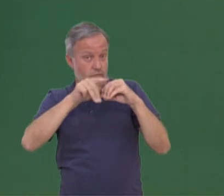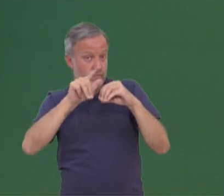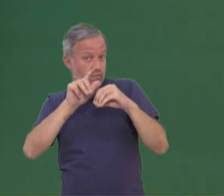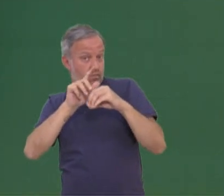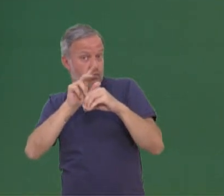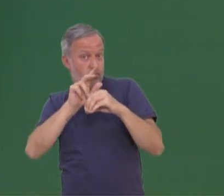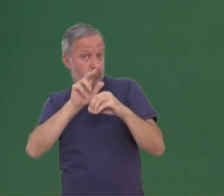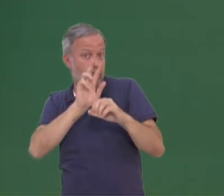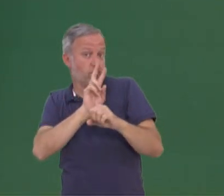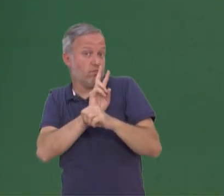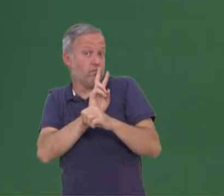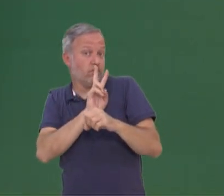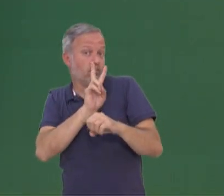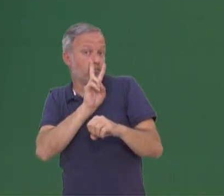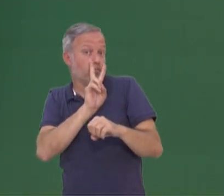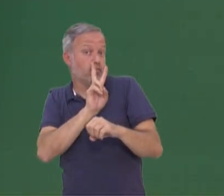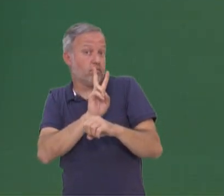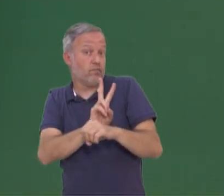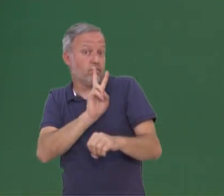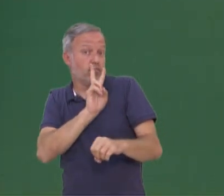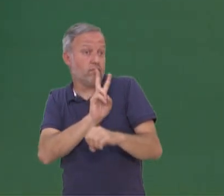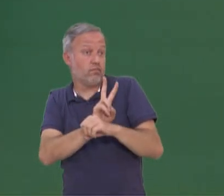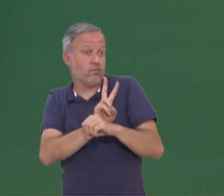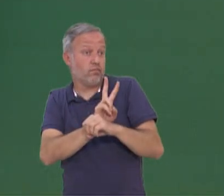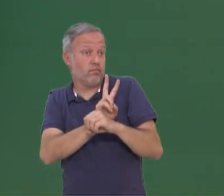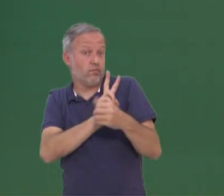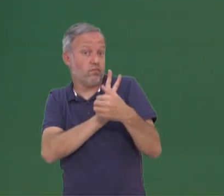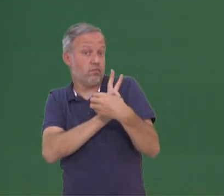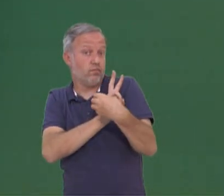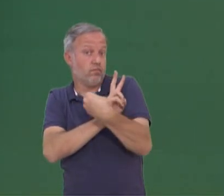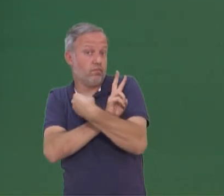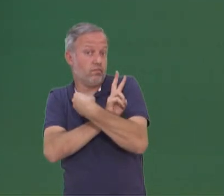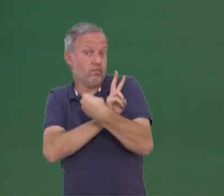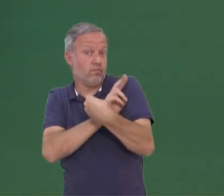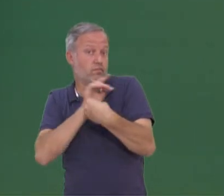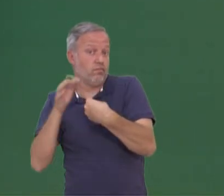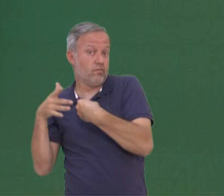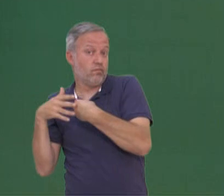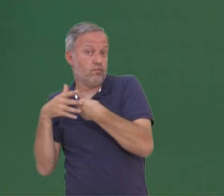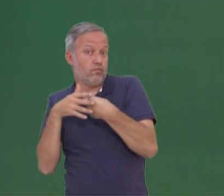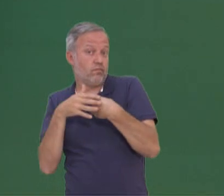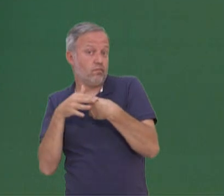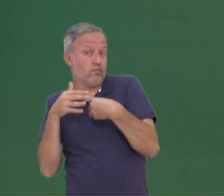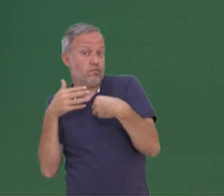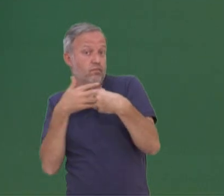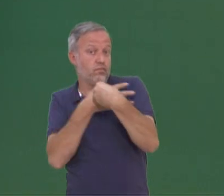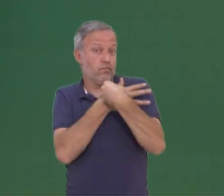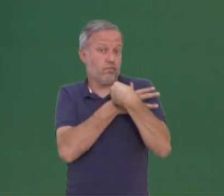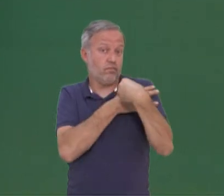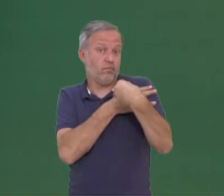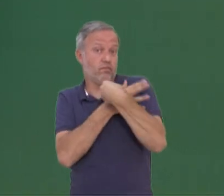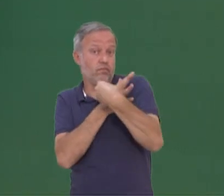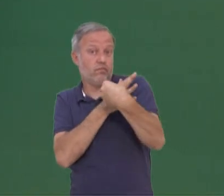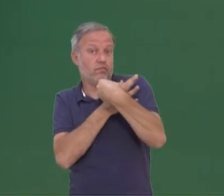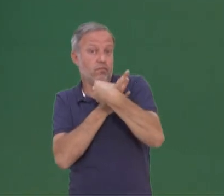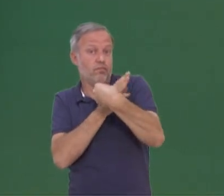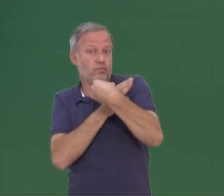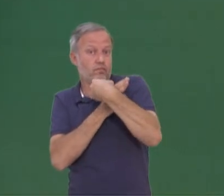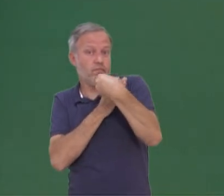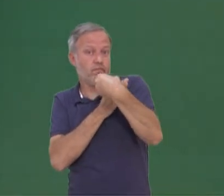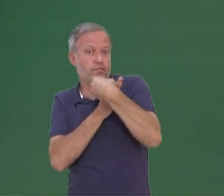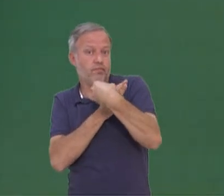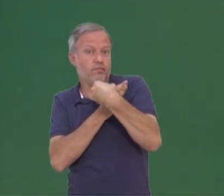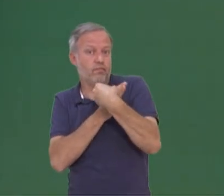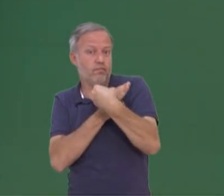humano jantando um fungo, uma levedura. Então aqui a levedura, o fungo e a membrana da nossa célula de